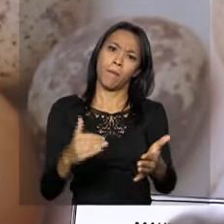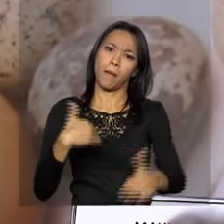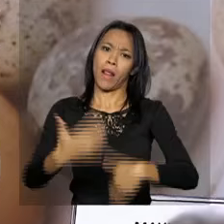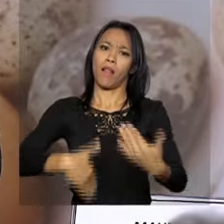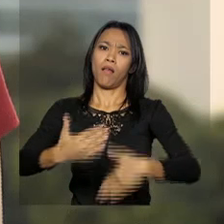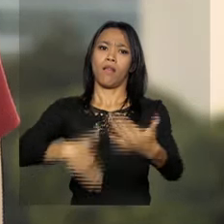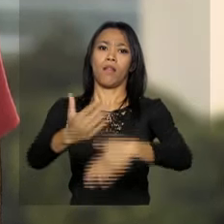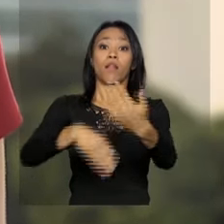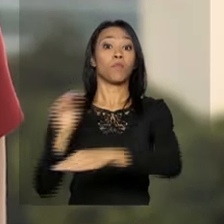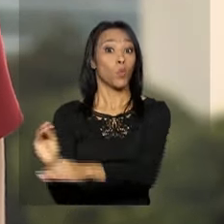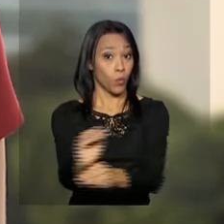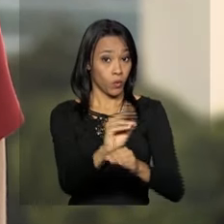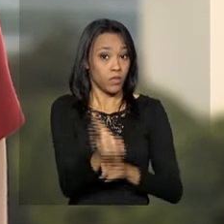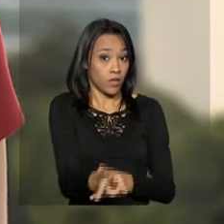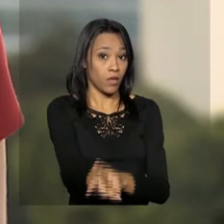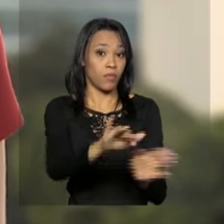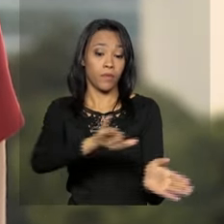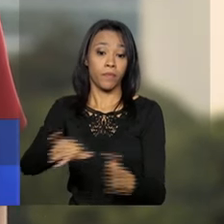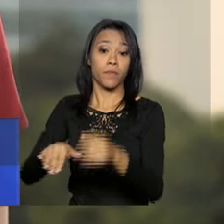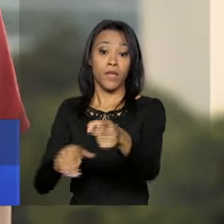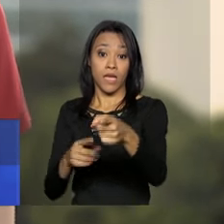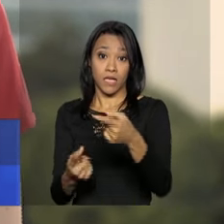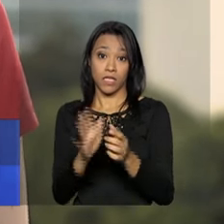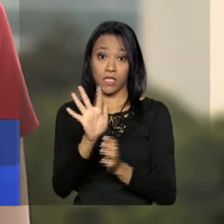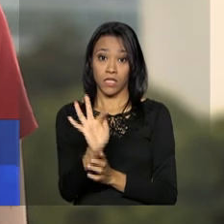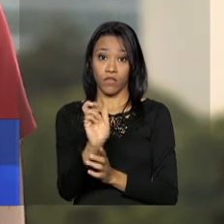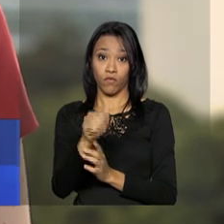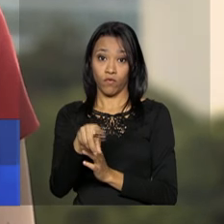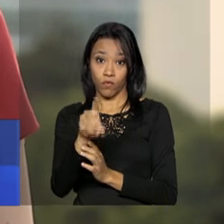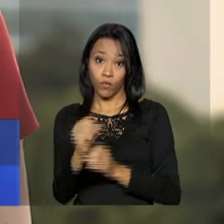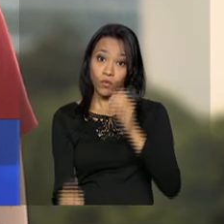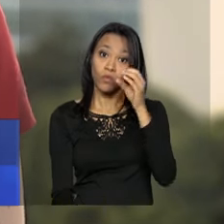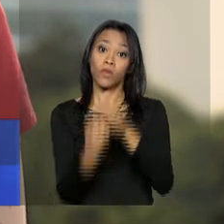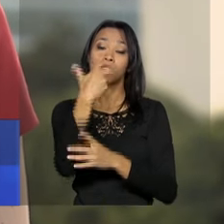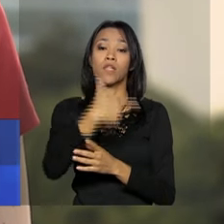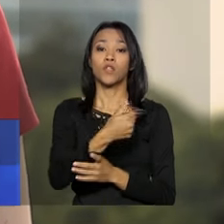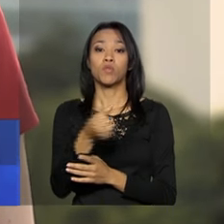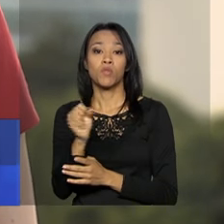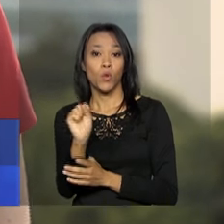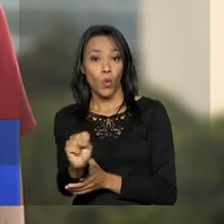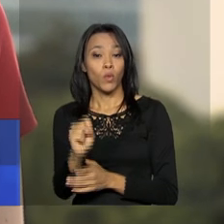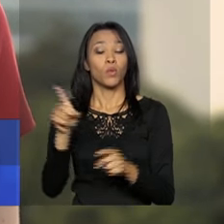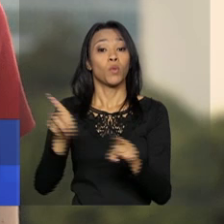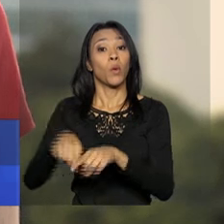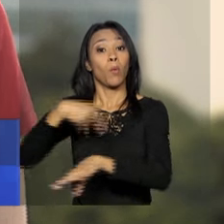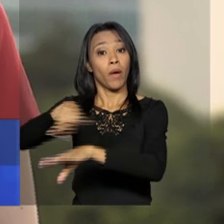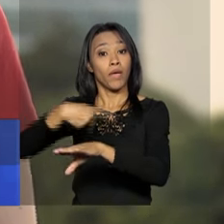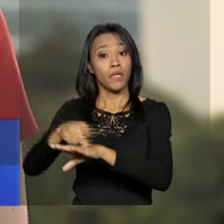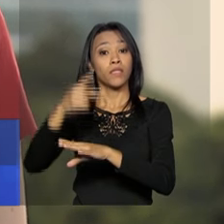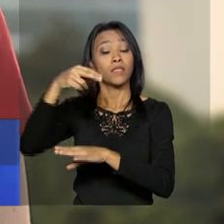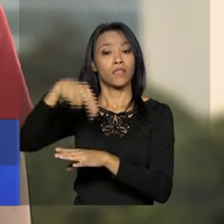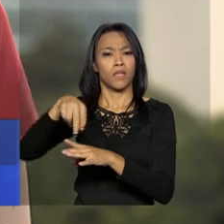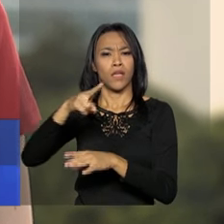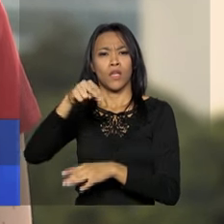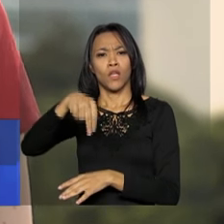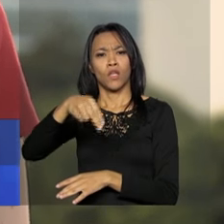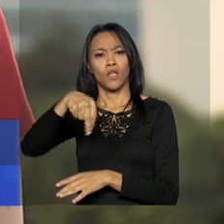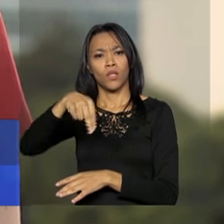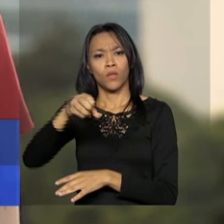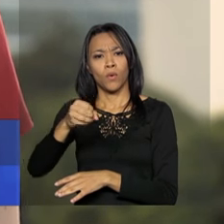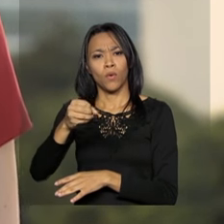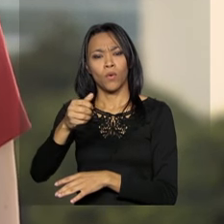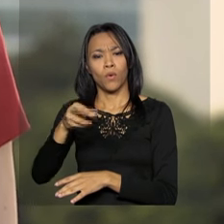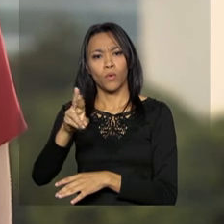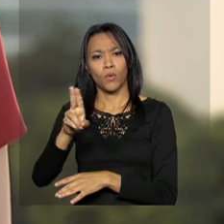da sustentabilidade. O Fundo Amazônia foi lançado pelo Brasil em 2008. A Noruega foi o primeiro país a contribuir. Para receber